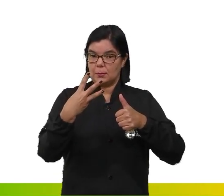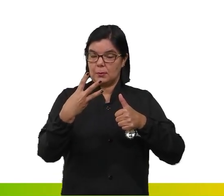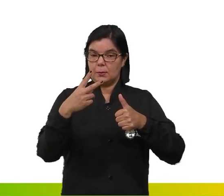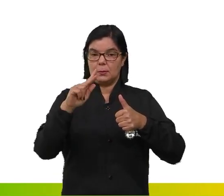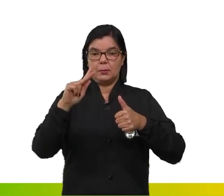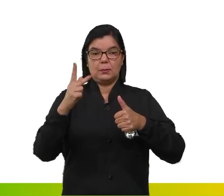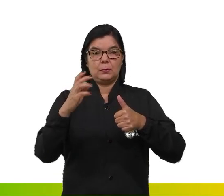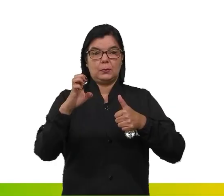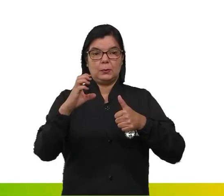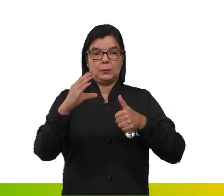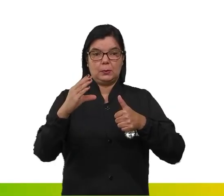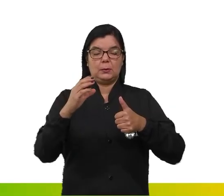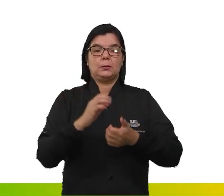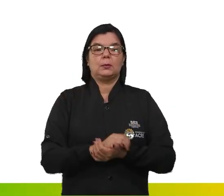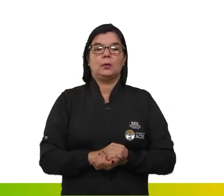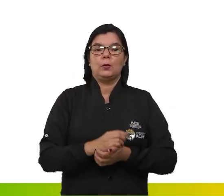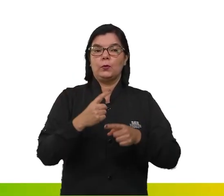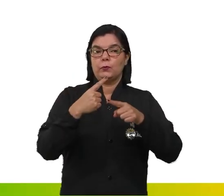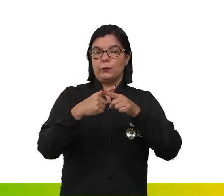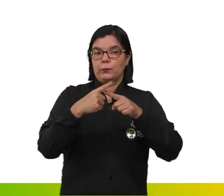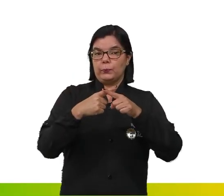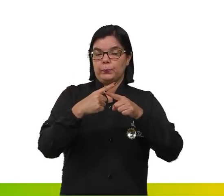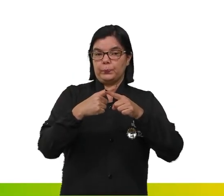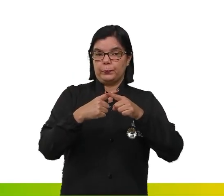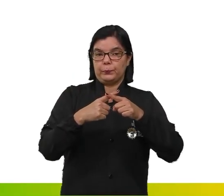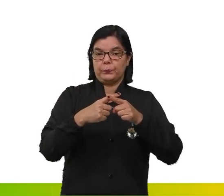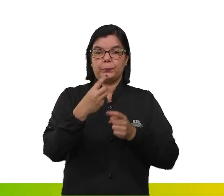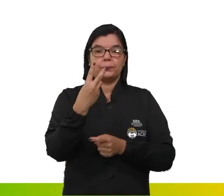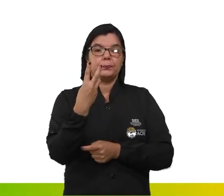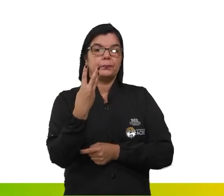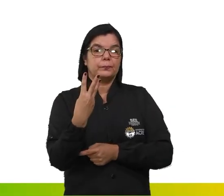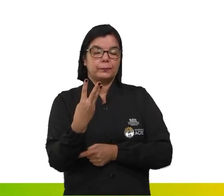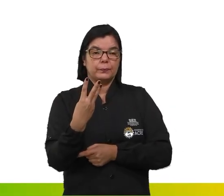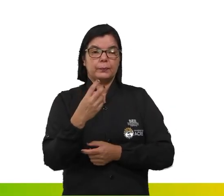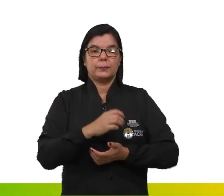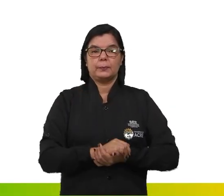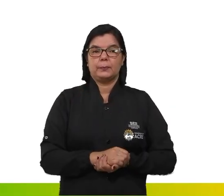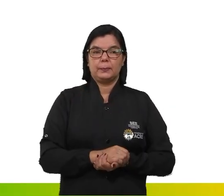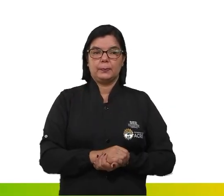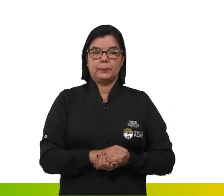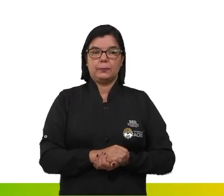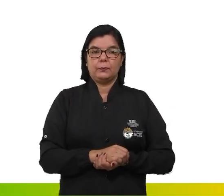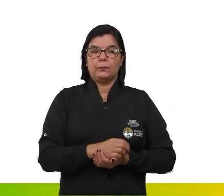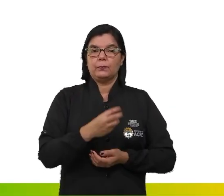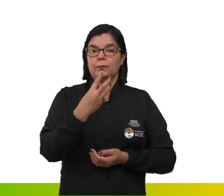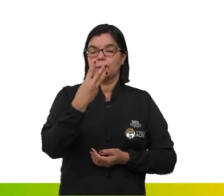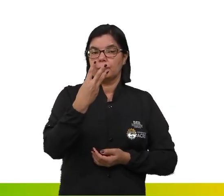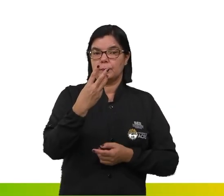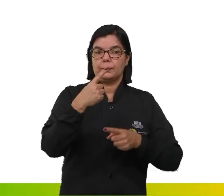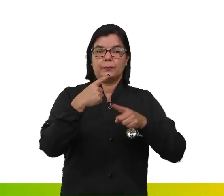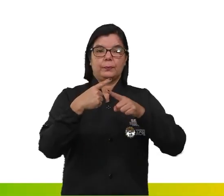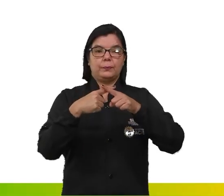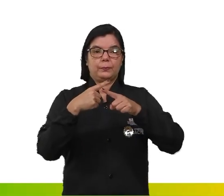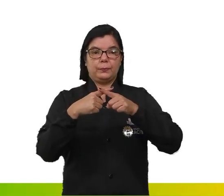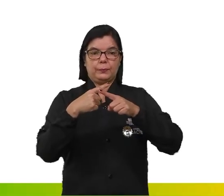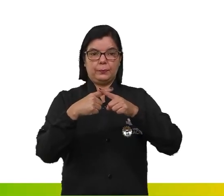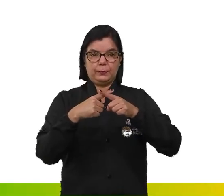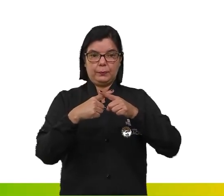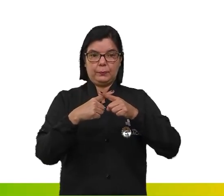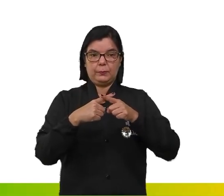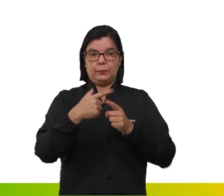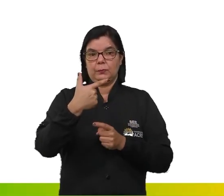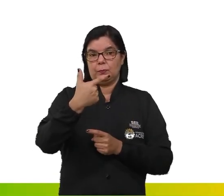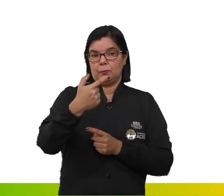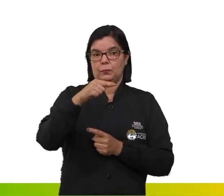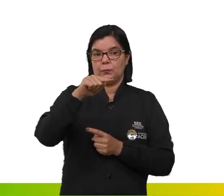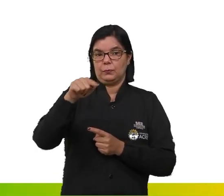vir aqui e vou multiplicar esse hectare por 3. Quando eu multiplicar por 3 hectares aqui, eu devo multiplicar aqui